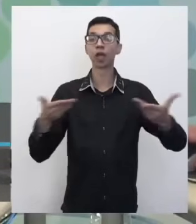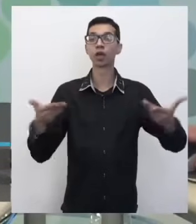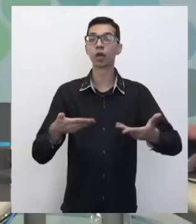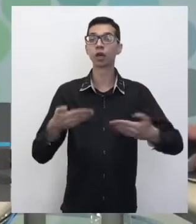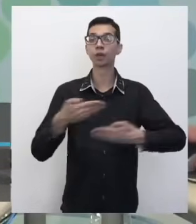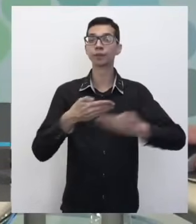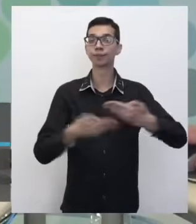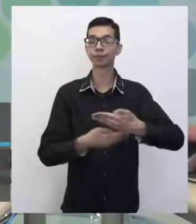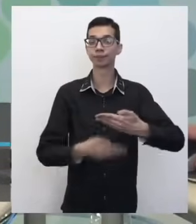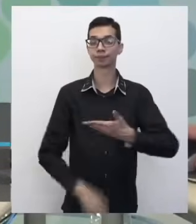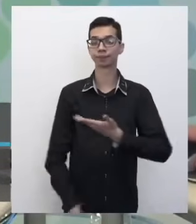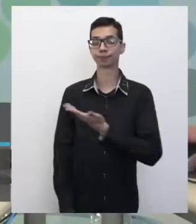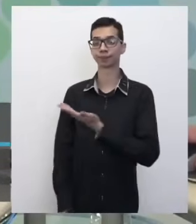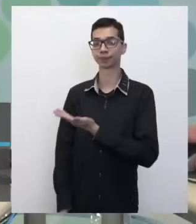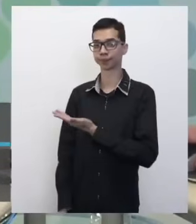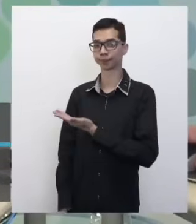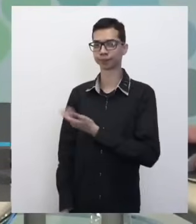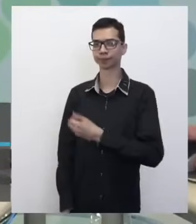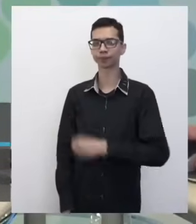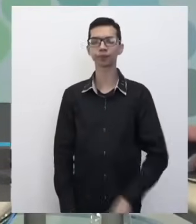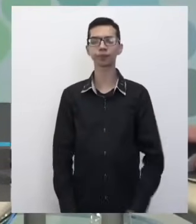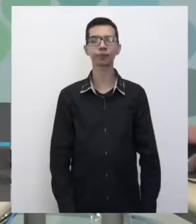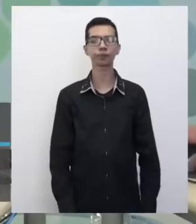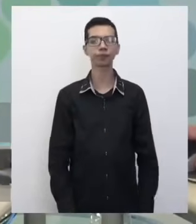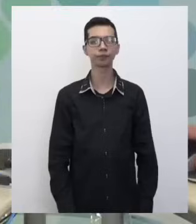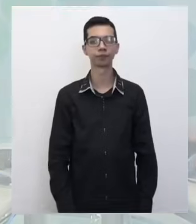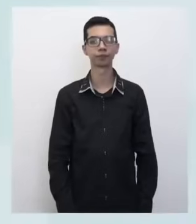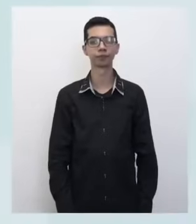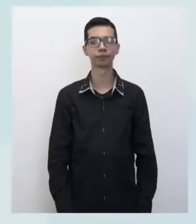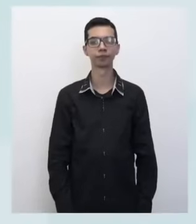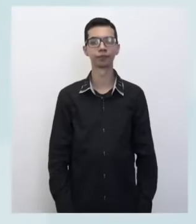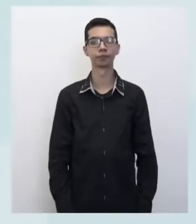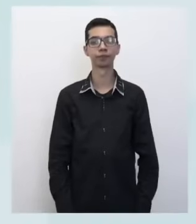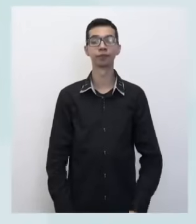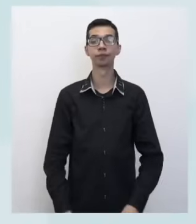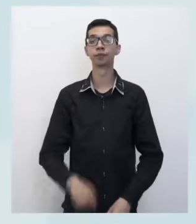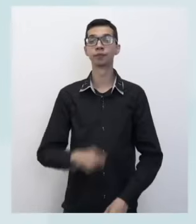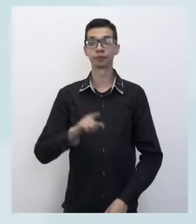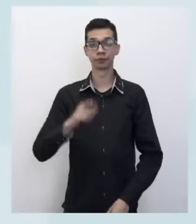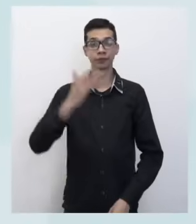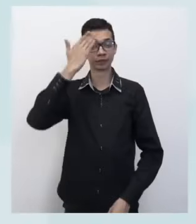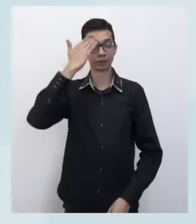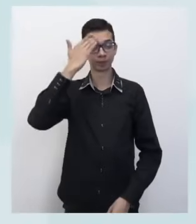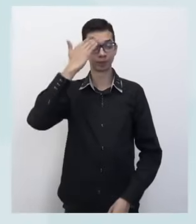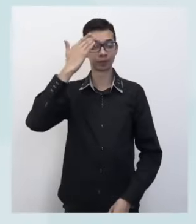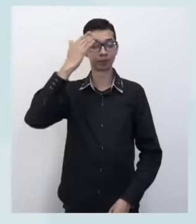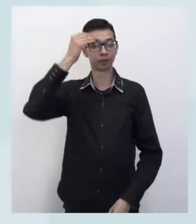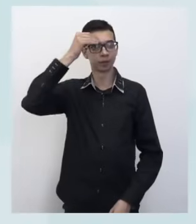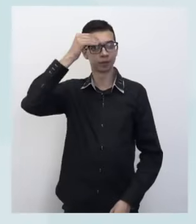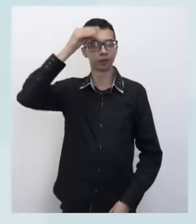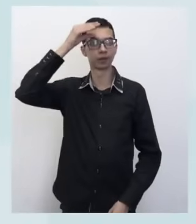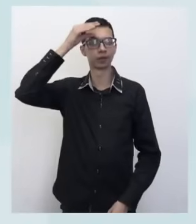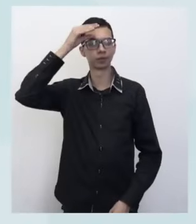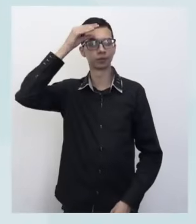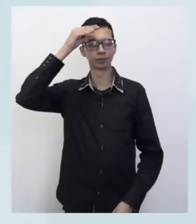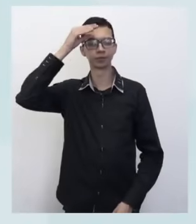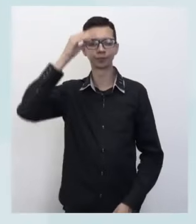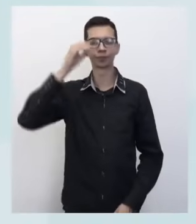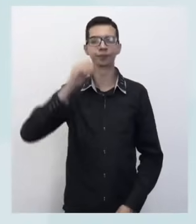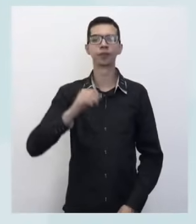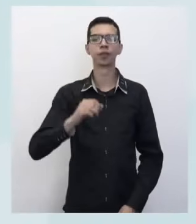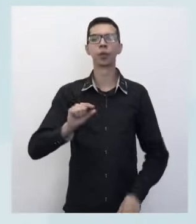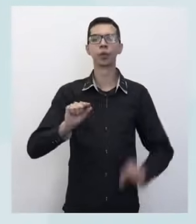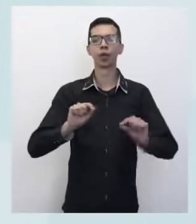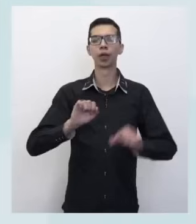slide aí uma indicação, né, para saber mais aí, que é o Instituto Nacional de Meteorologia, que nós falamos